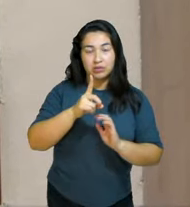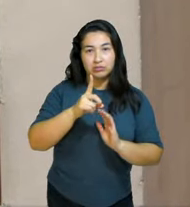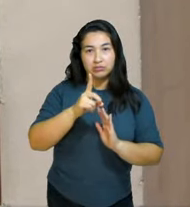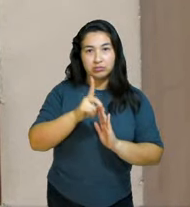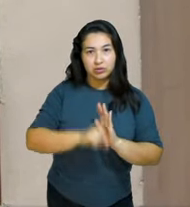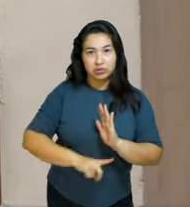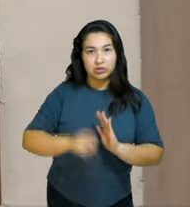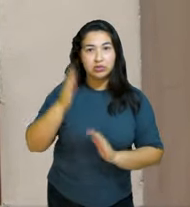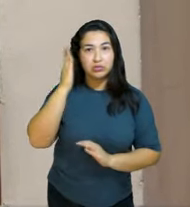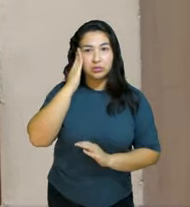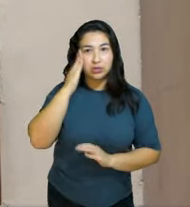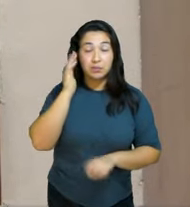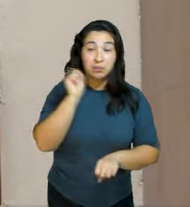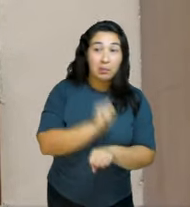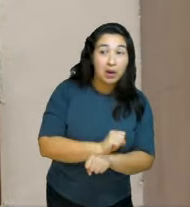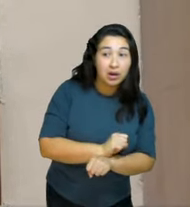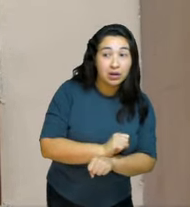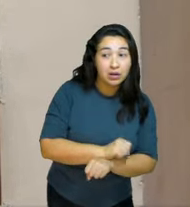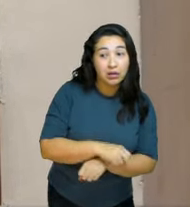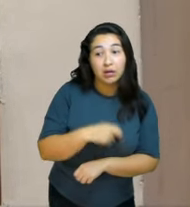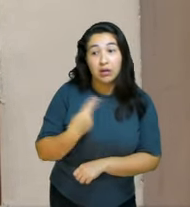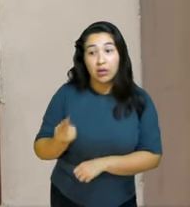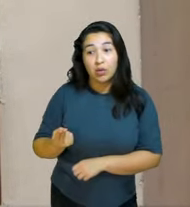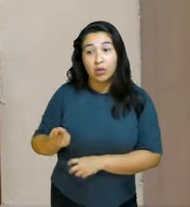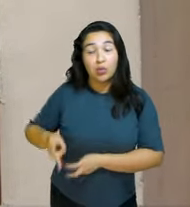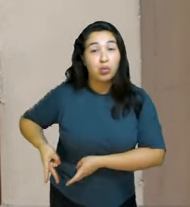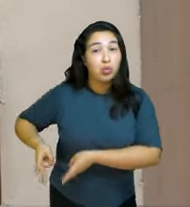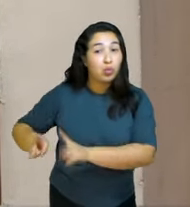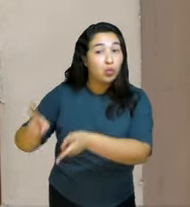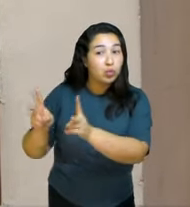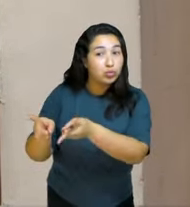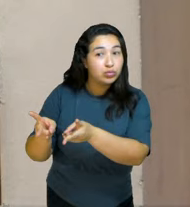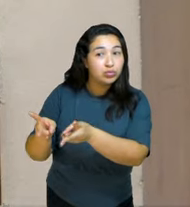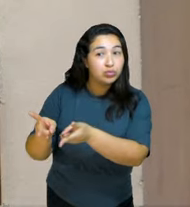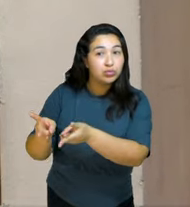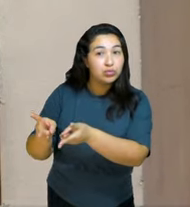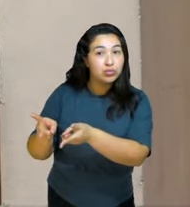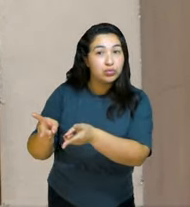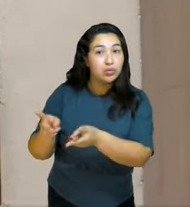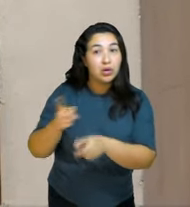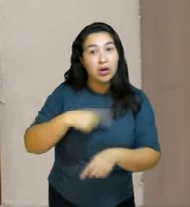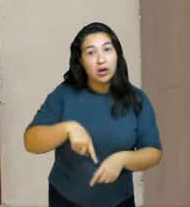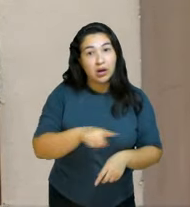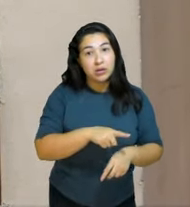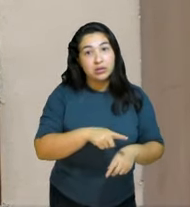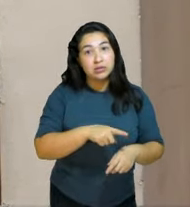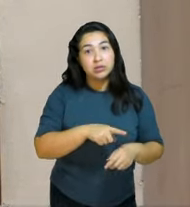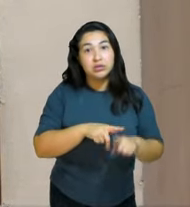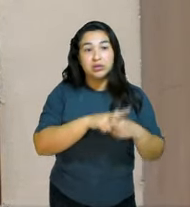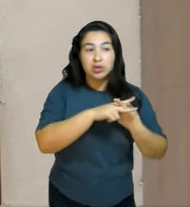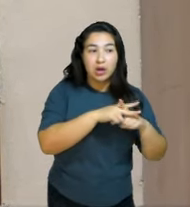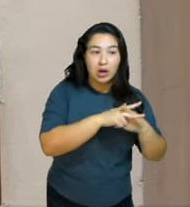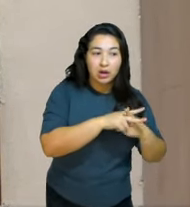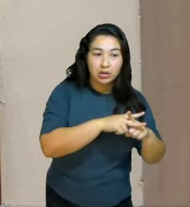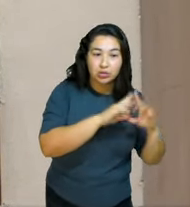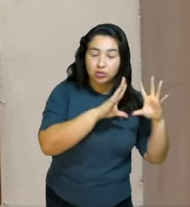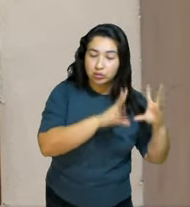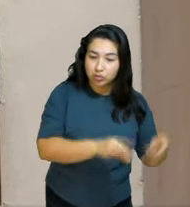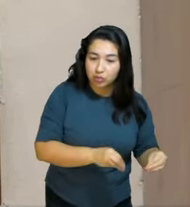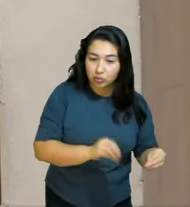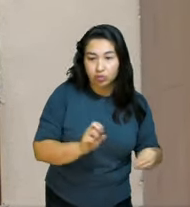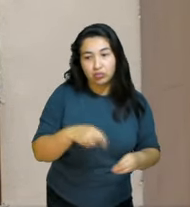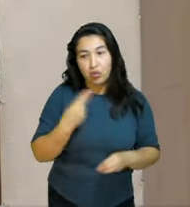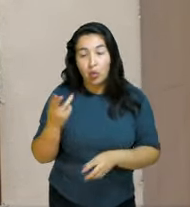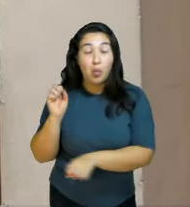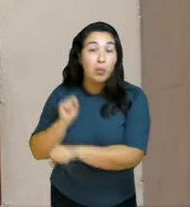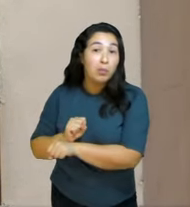Para ou segue? Para o que está em andamento e ajusta a legislação ou prossegue fazendo o ajuste